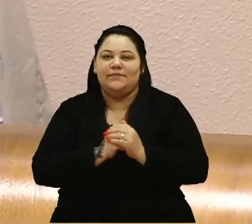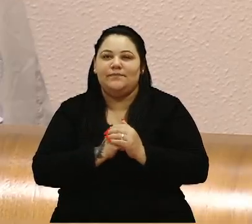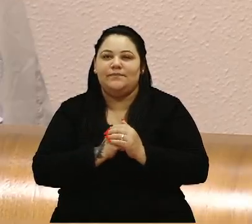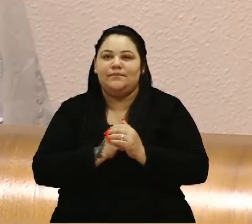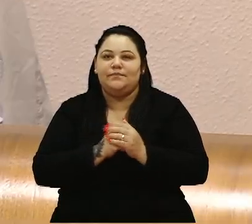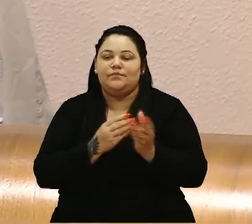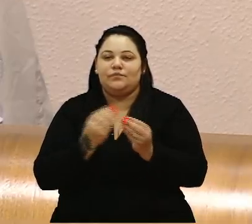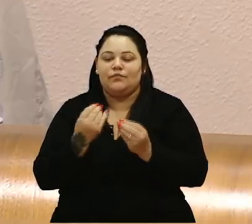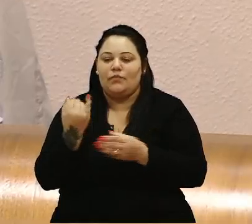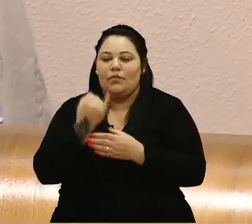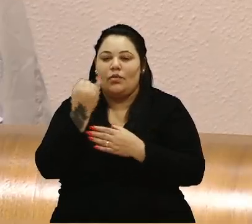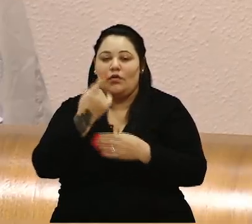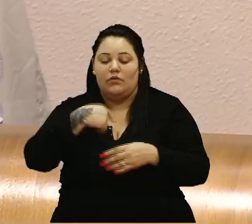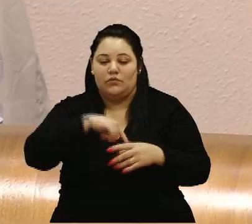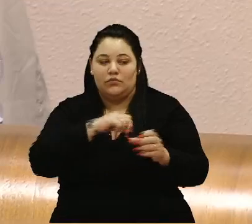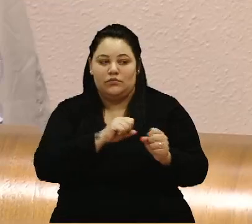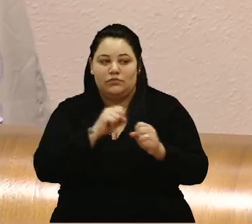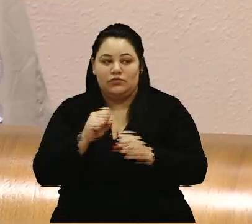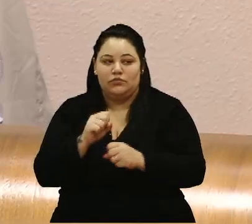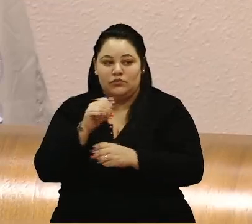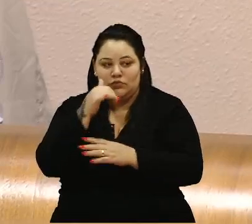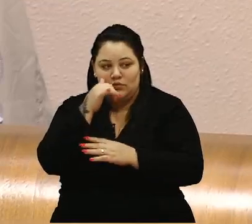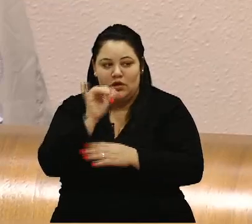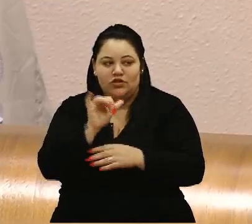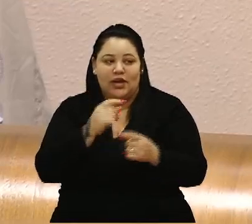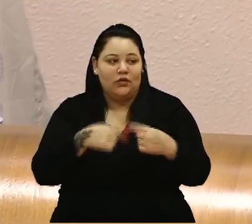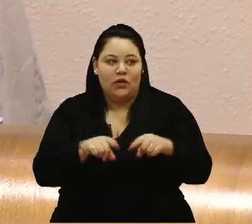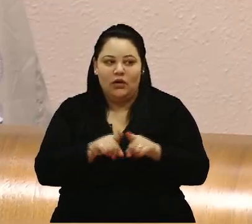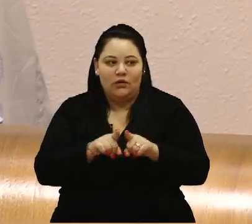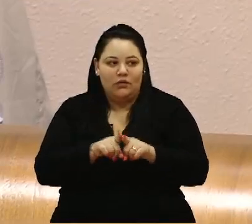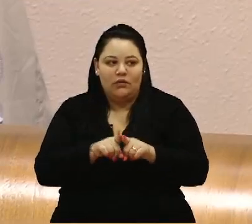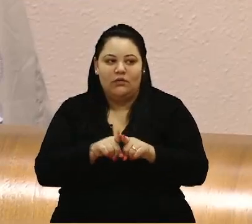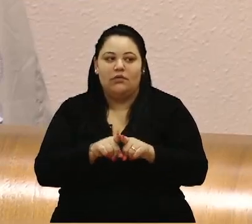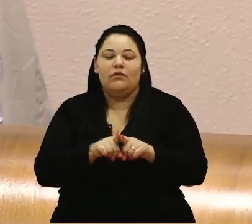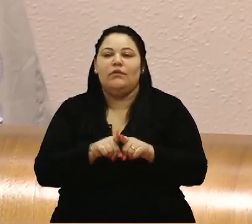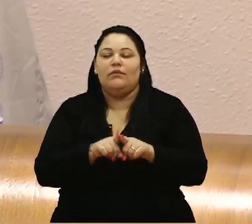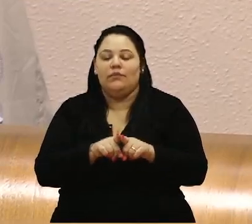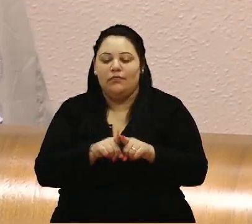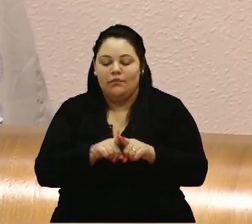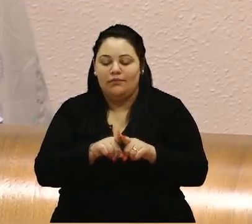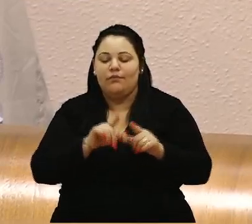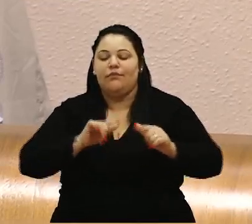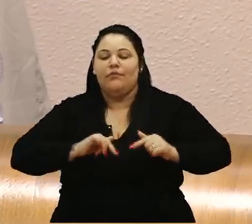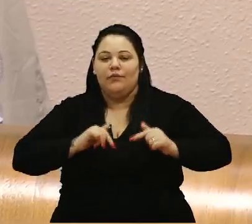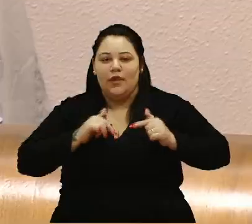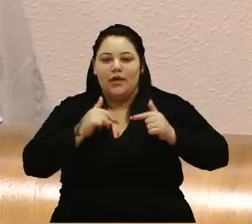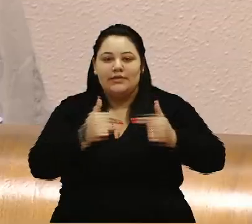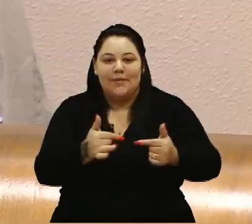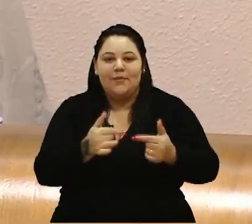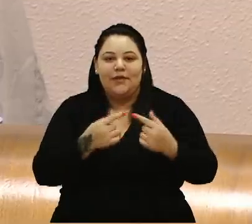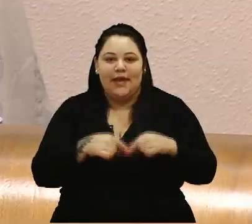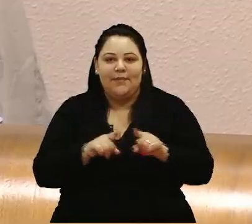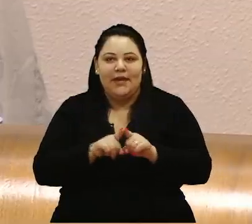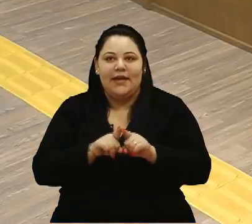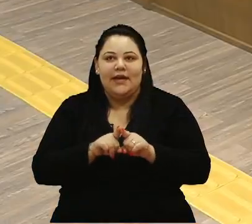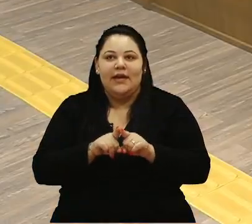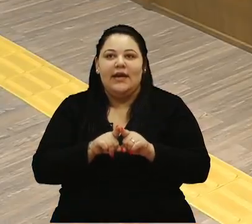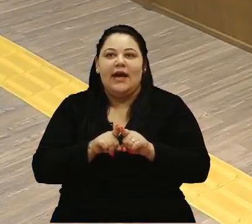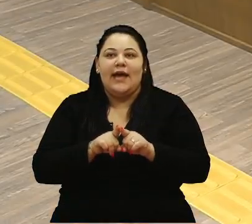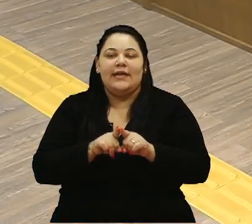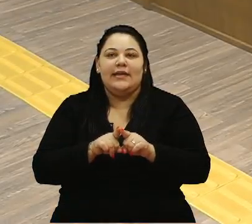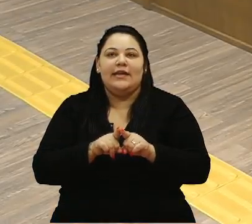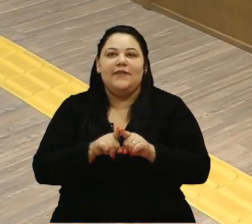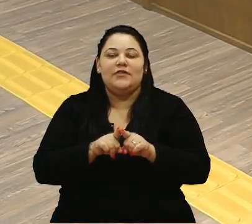para aquilo que a gente pode prevenir os problemas futuros. Portanto, lhe parabenizar pela atitude e pelo tema trazido. Obrigado,